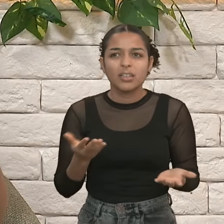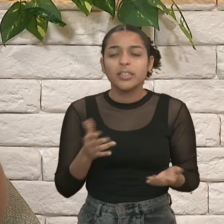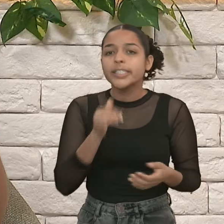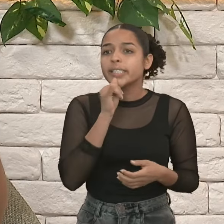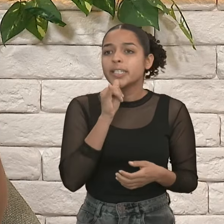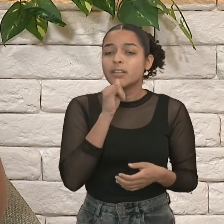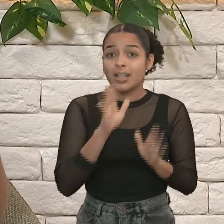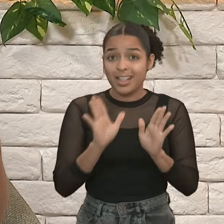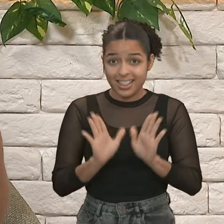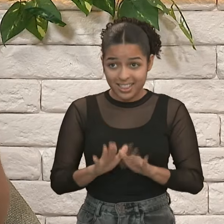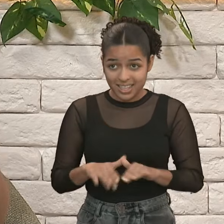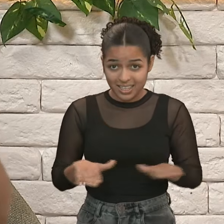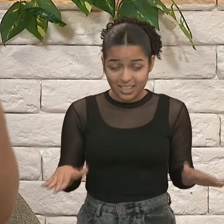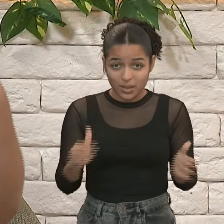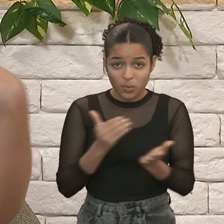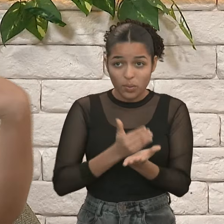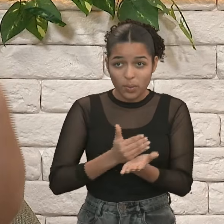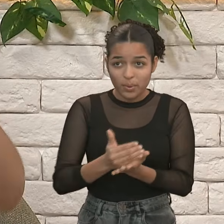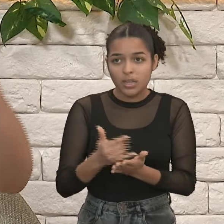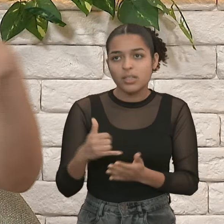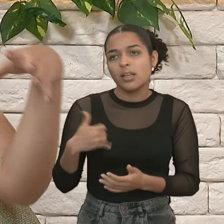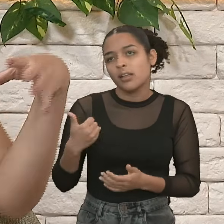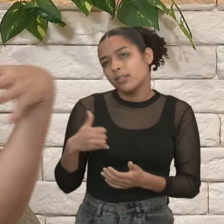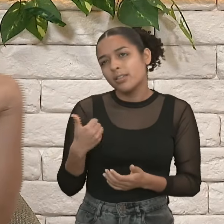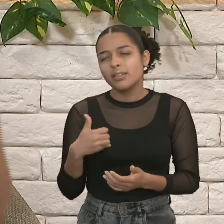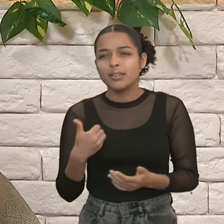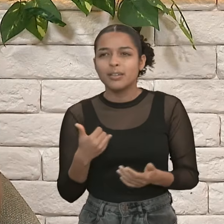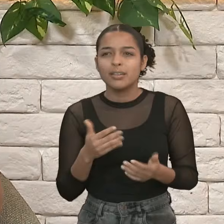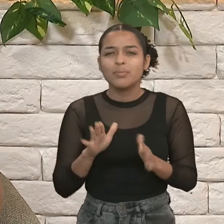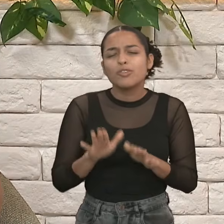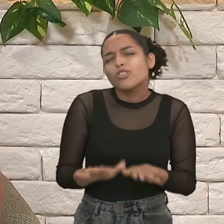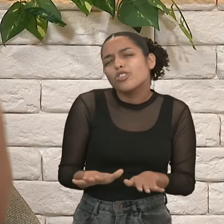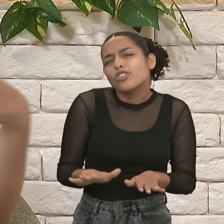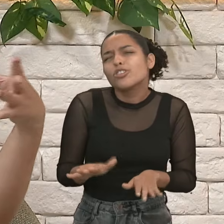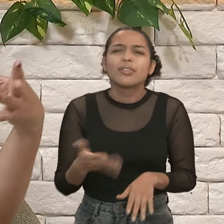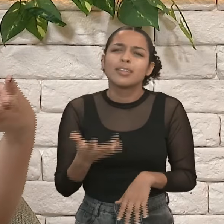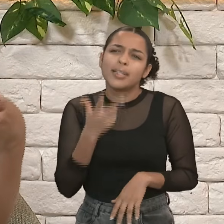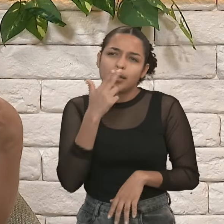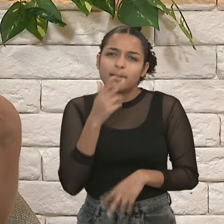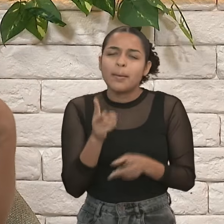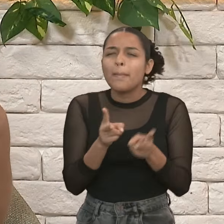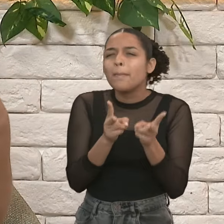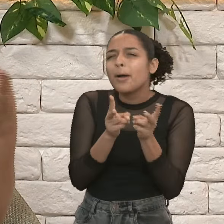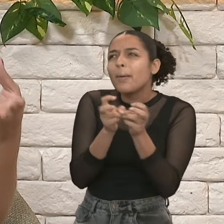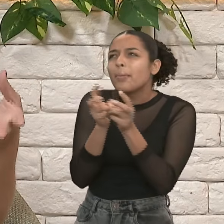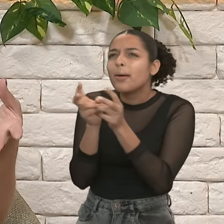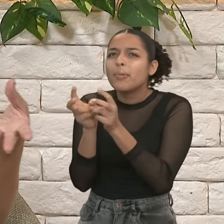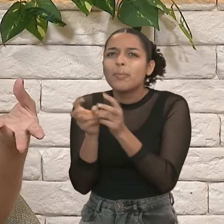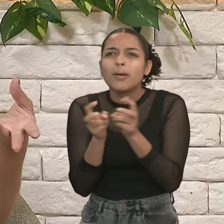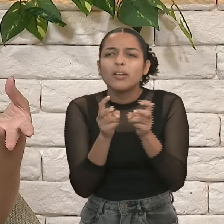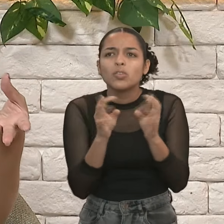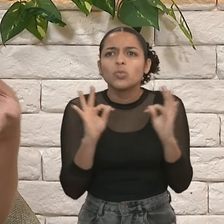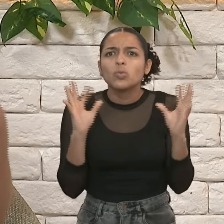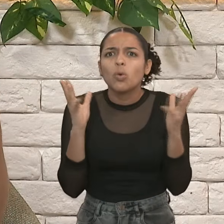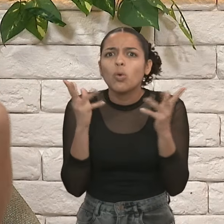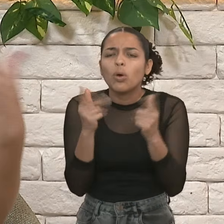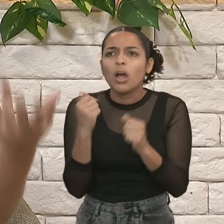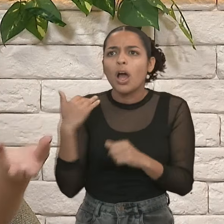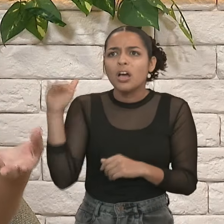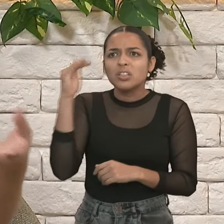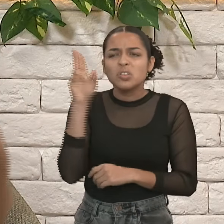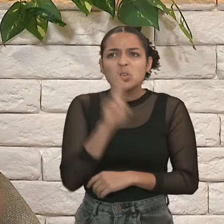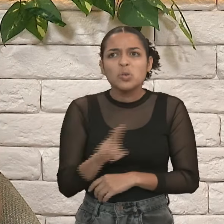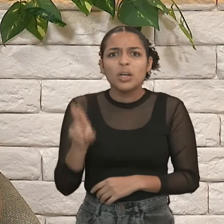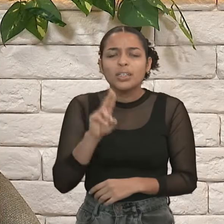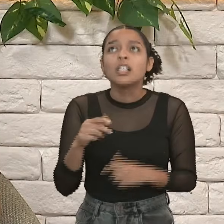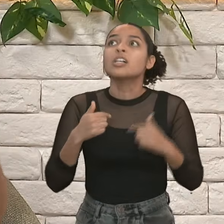infância, ela vê, se ela percebe que todos os adultos do entorno dela estão usando esse objeto, ela também vai se interessar. Ela vai ficar